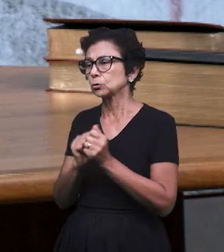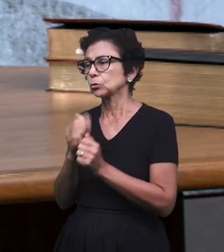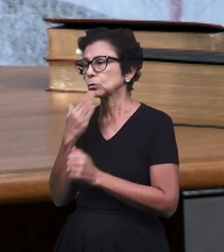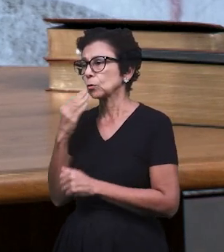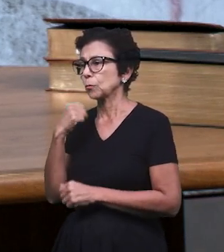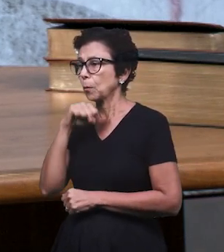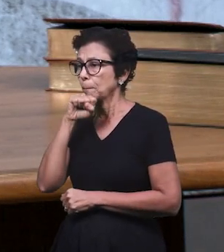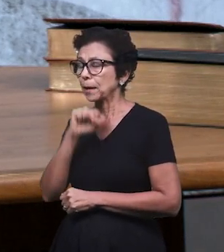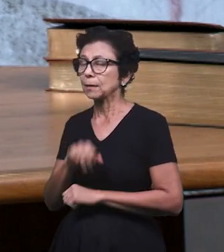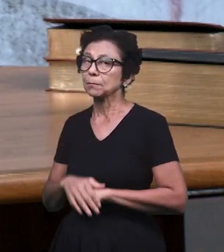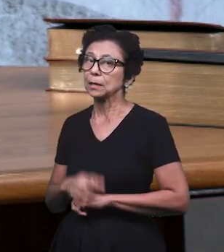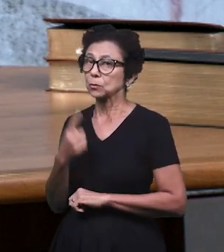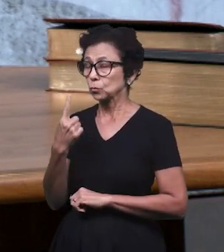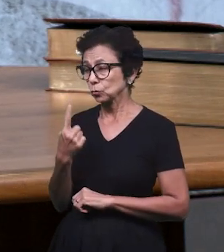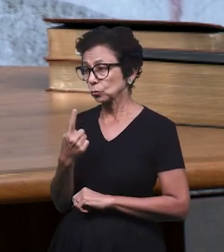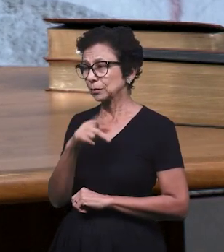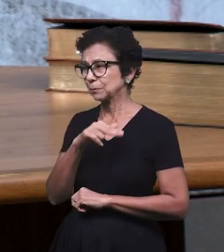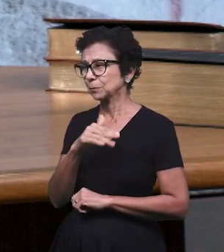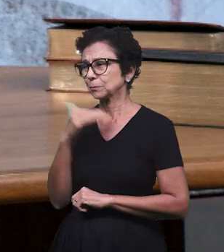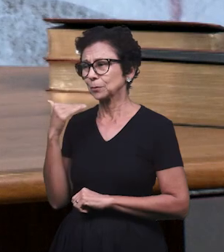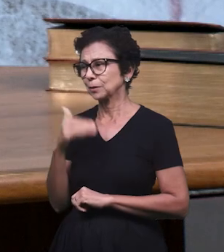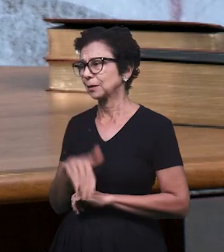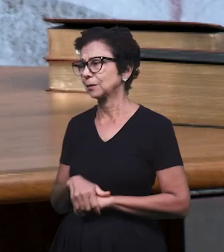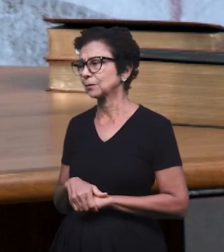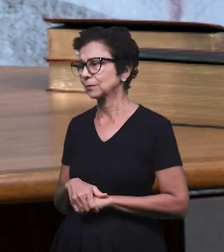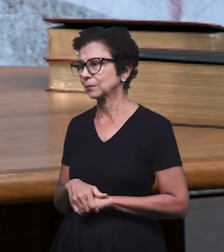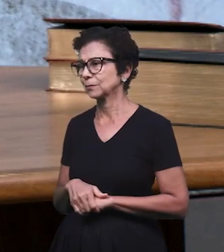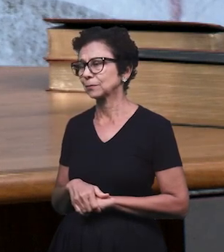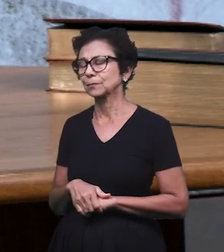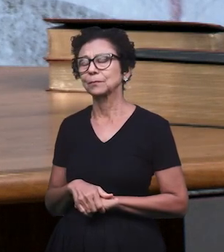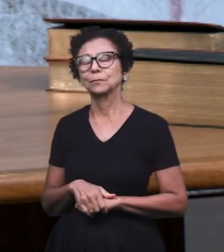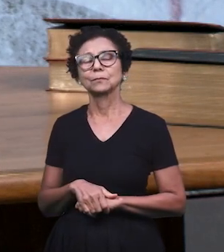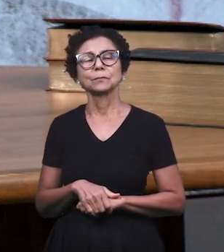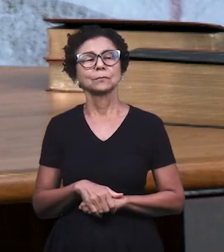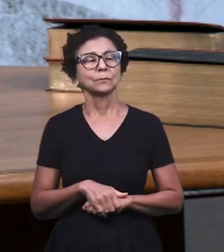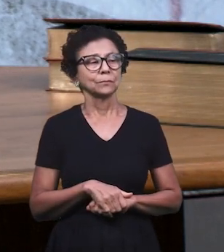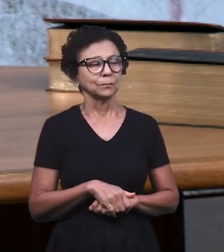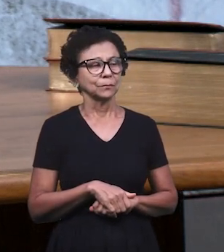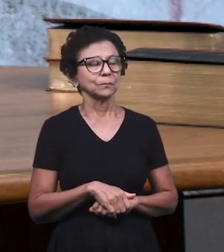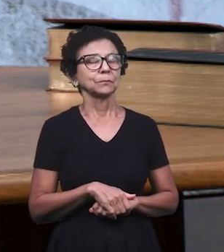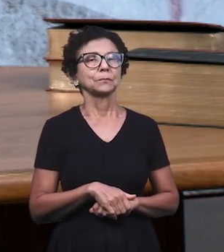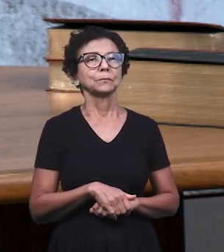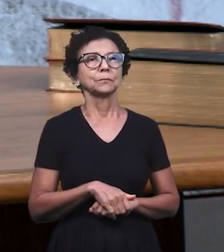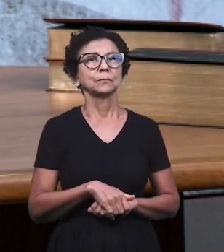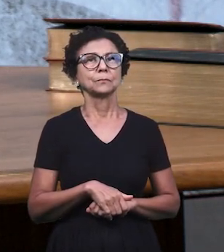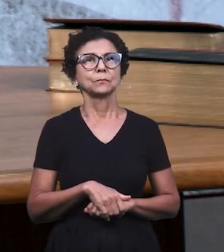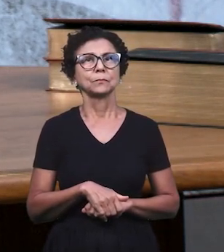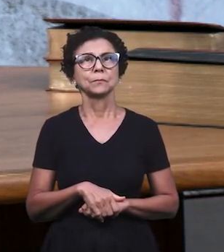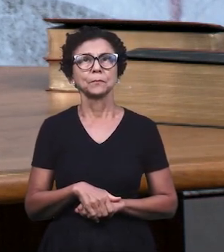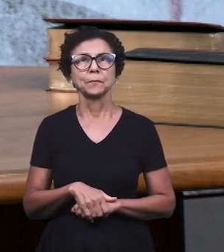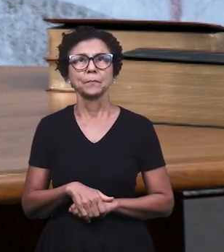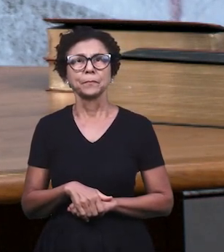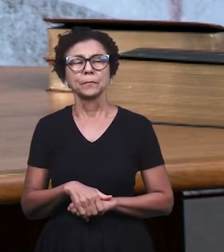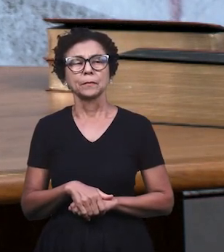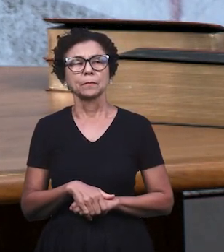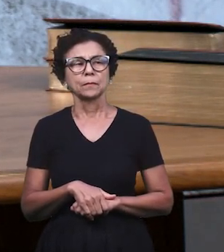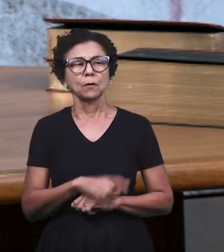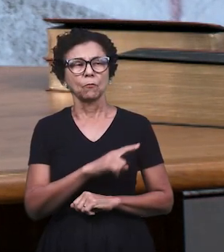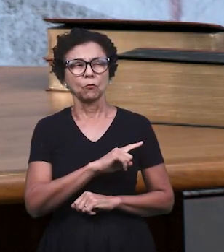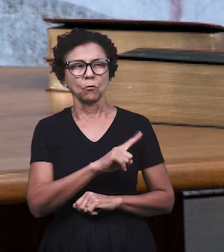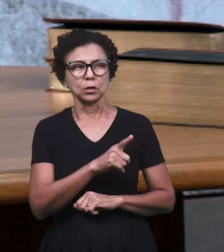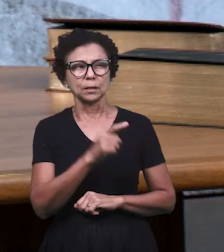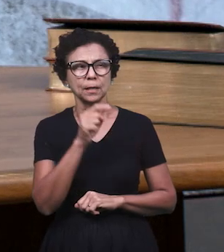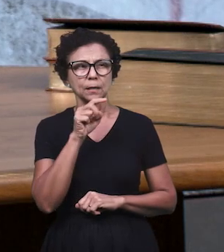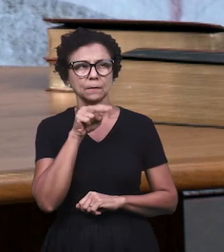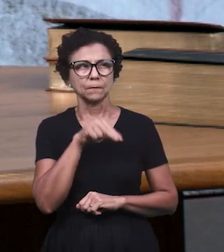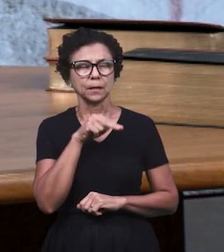lhes disse José: isso é o que vos tenho dito, dizendo que sois espias.